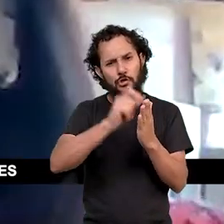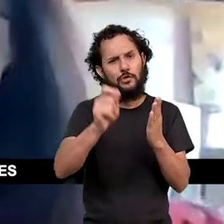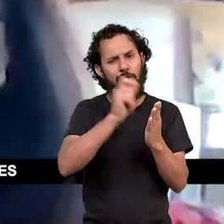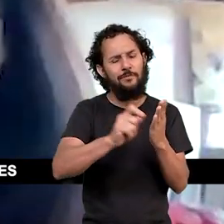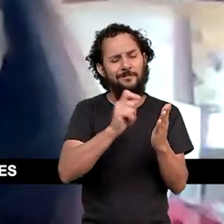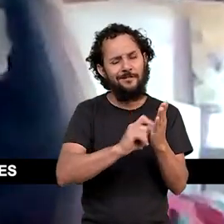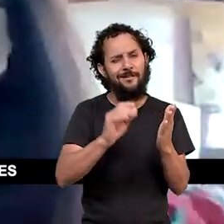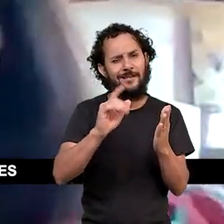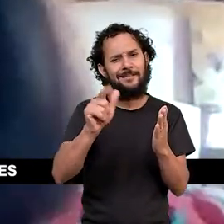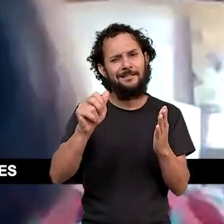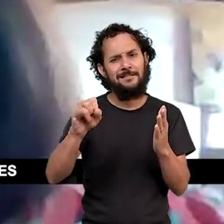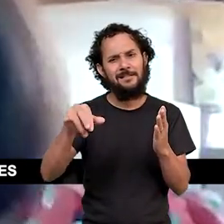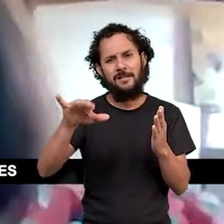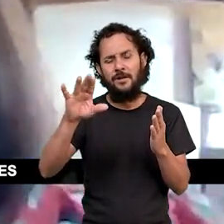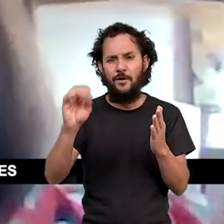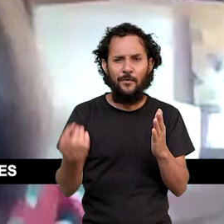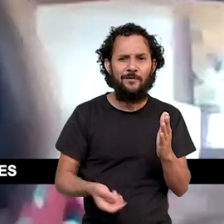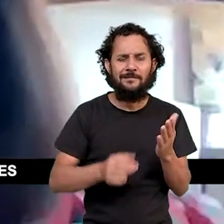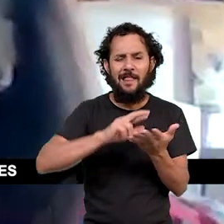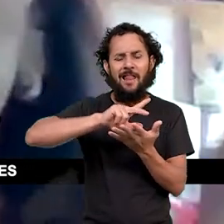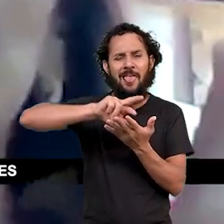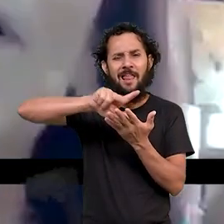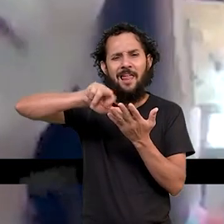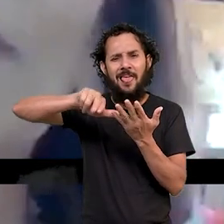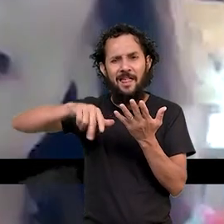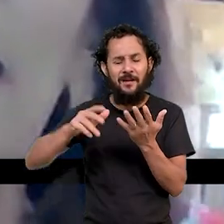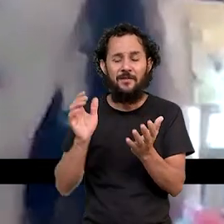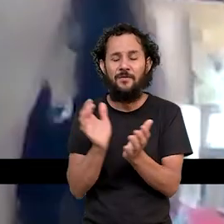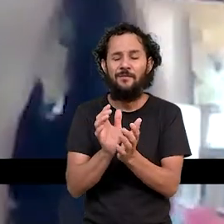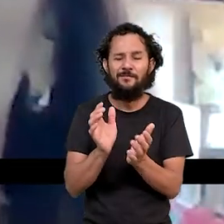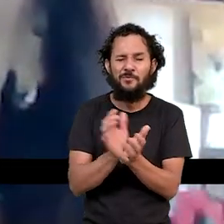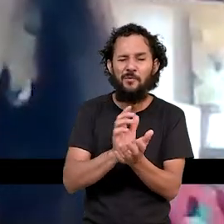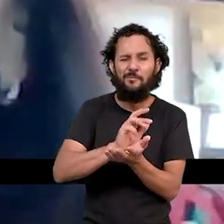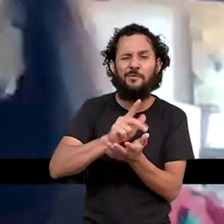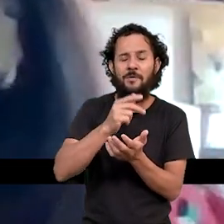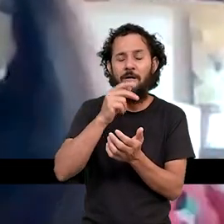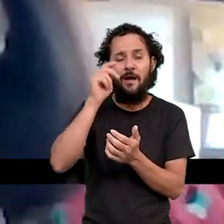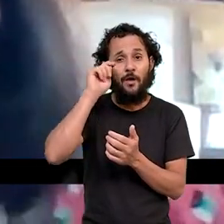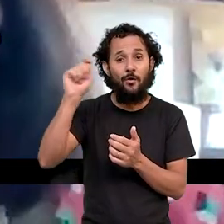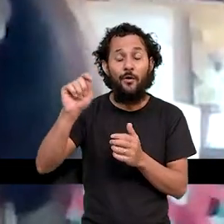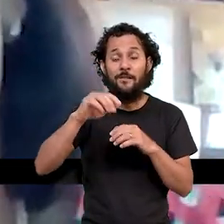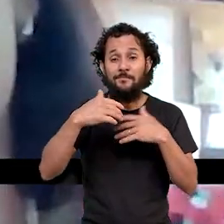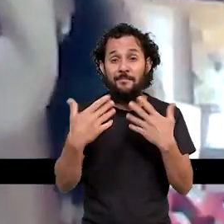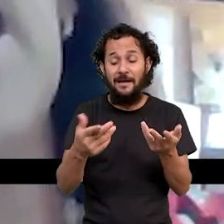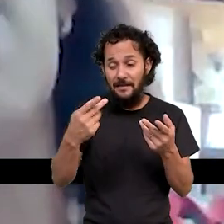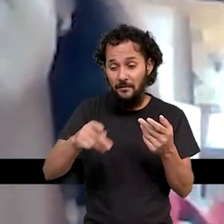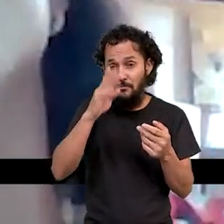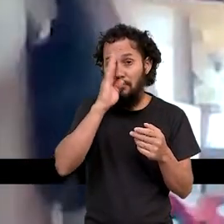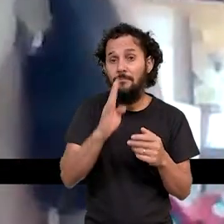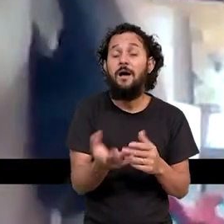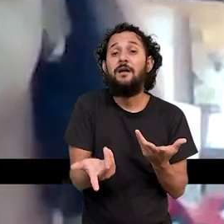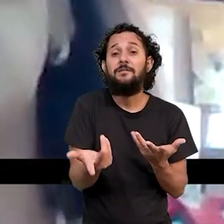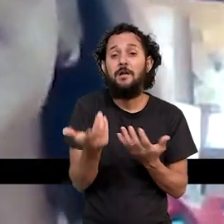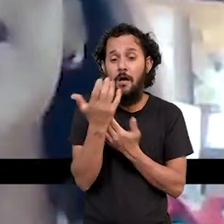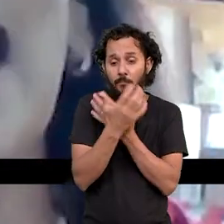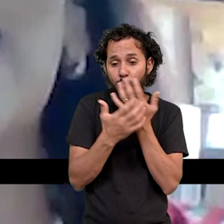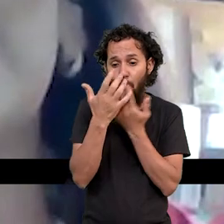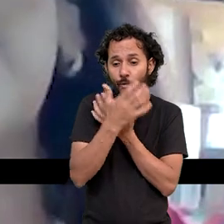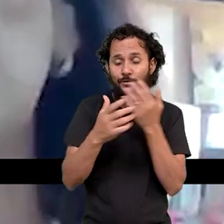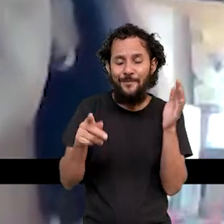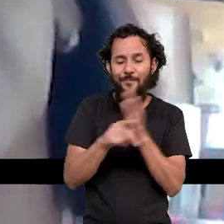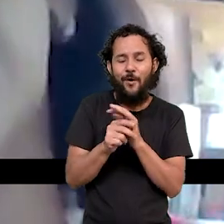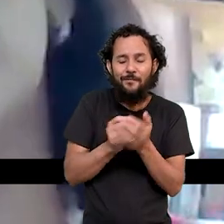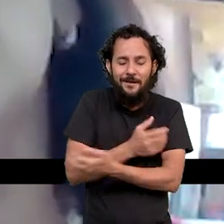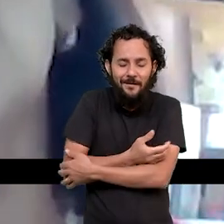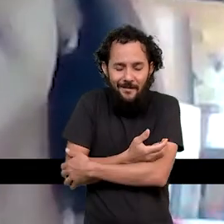escritores clássicos, Andersen, Pierrot, Irmãos Grimm. E no Brasil, as canções de ninar